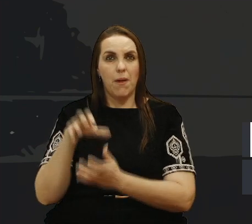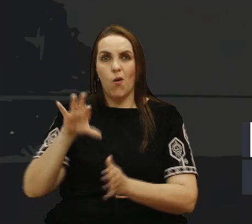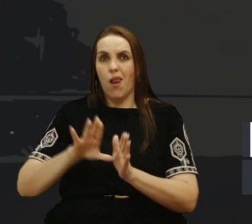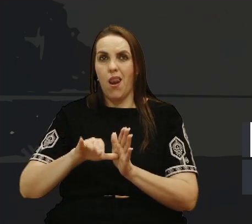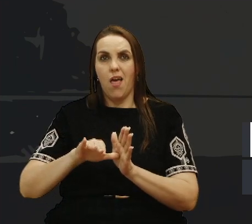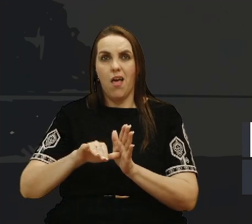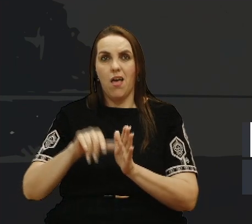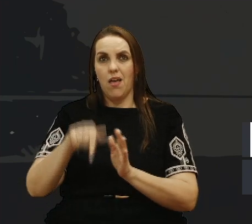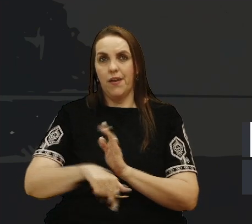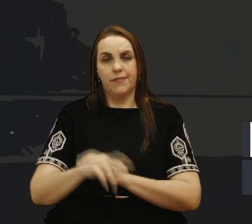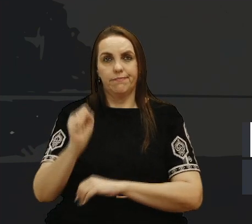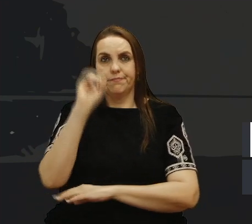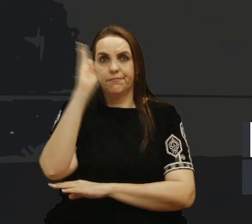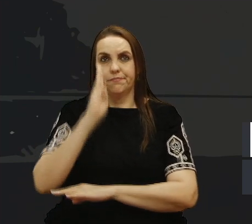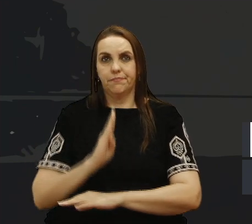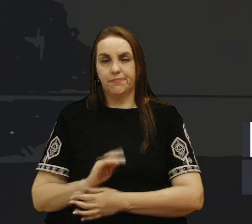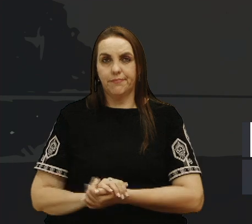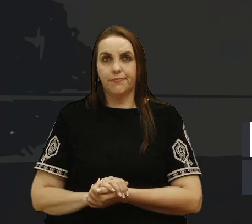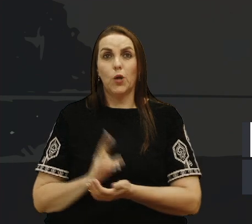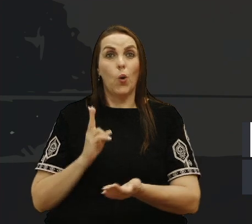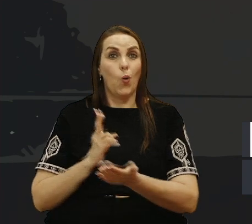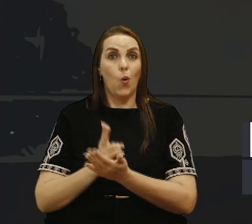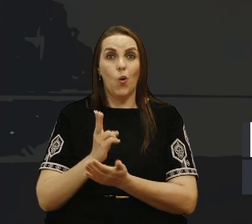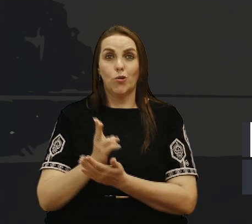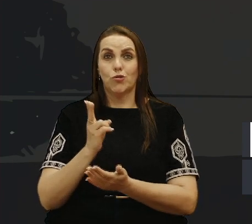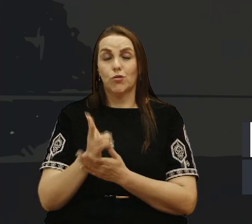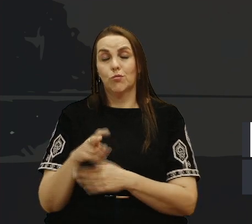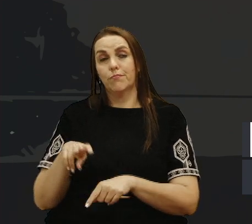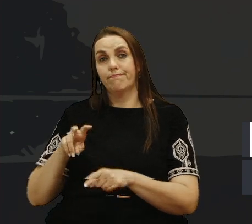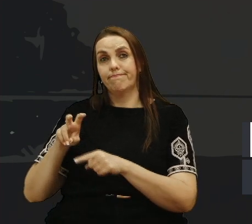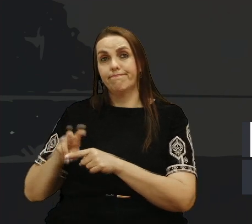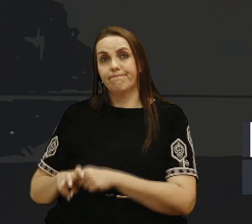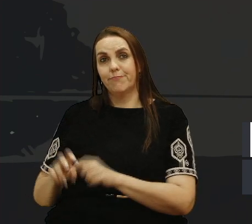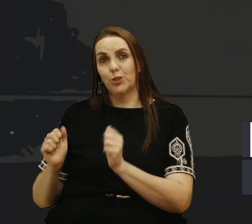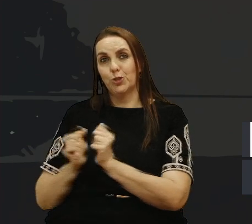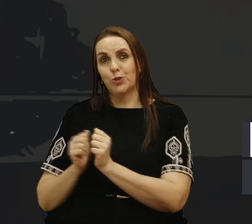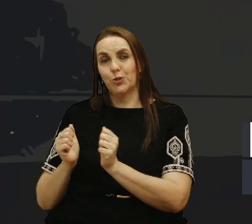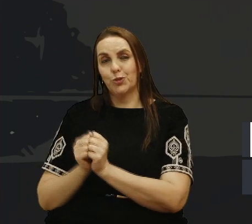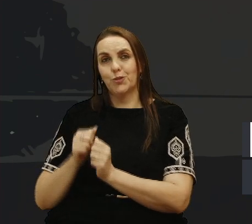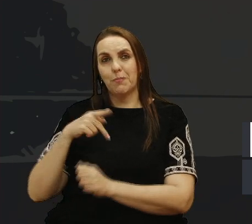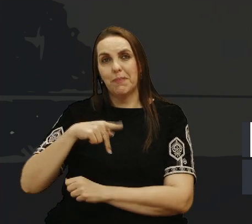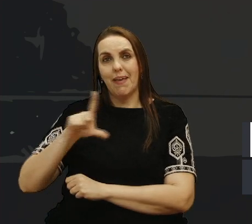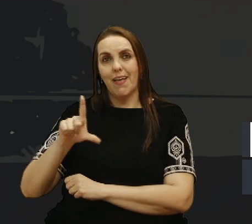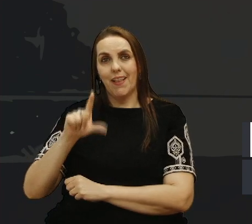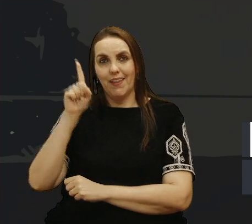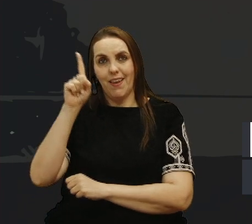Brasil, que continua sentado ao lado do PL no Distrito Federal.